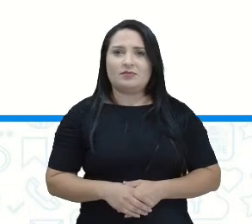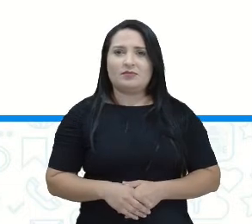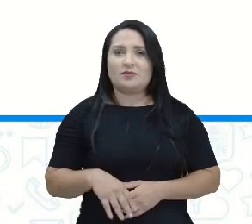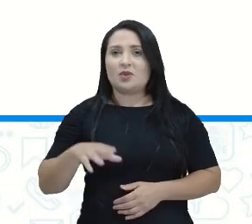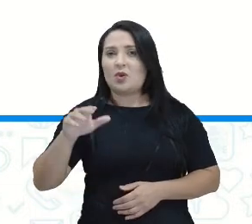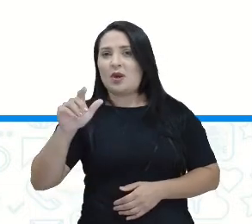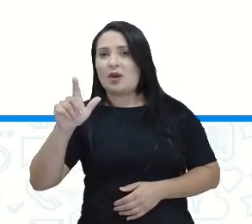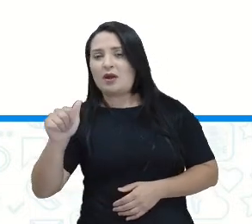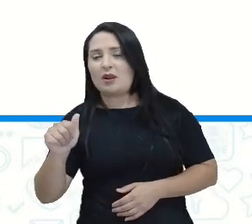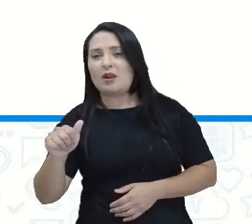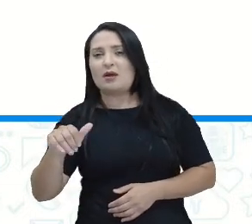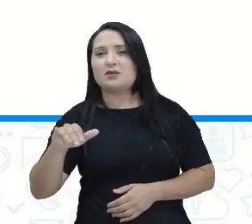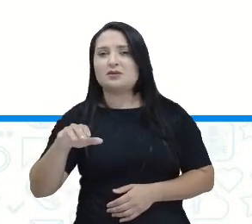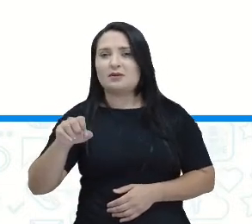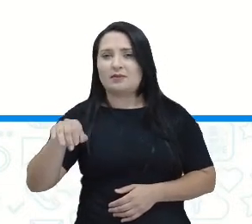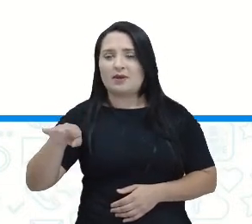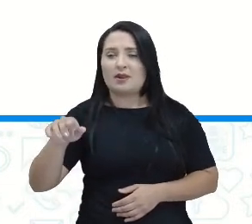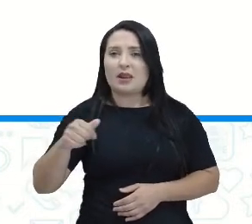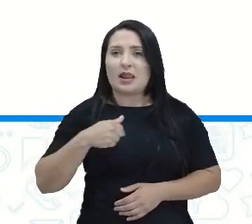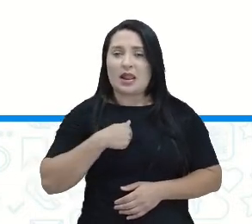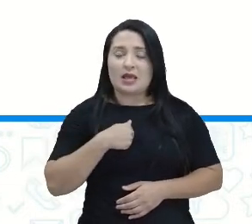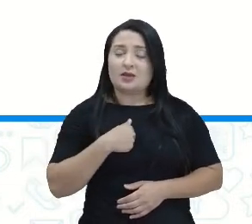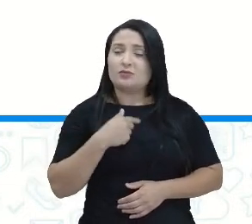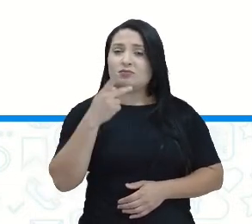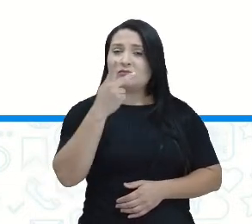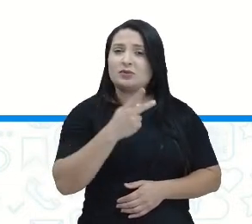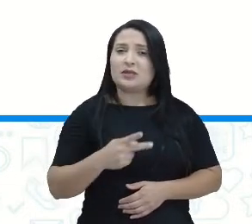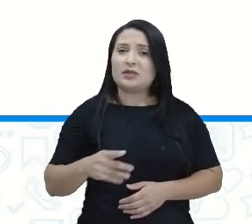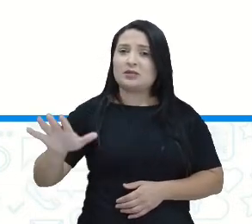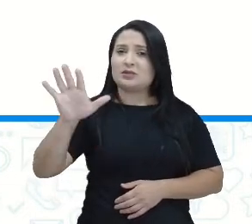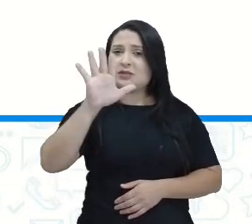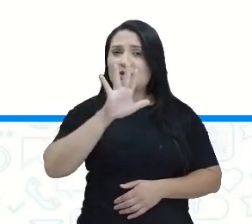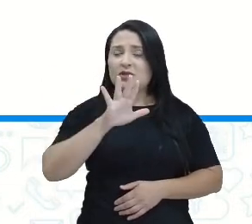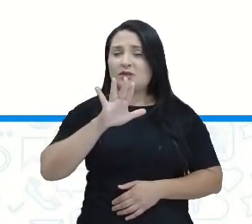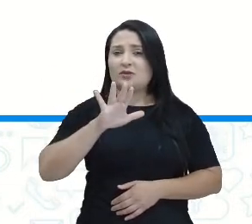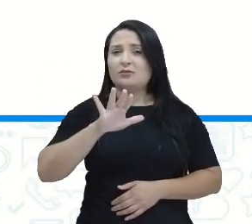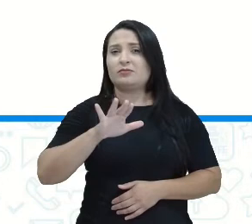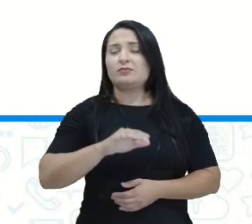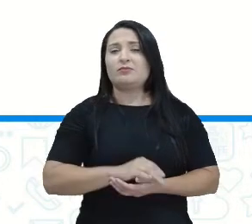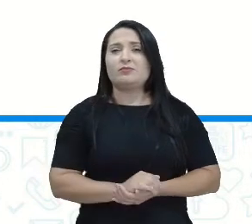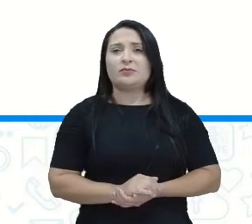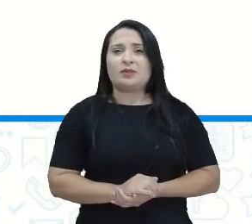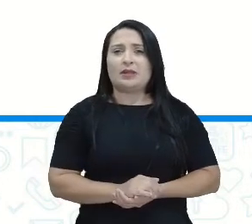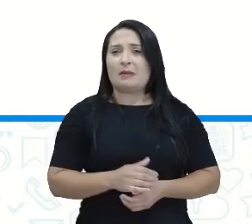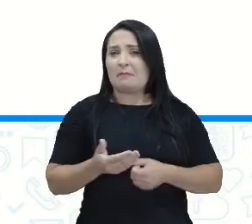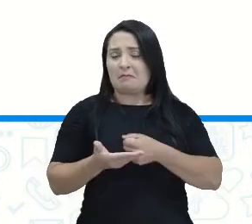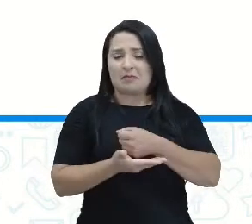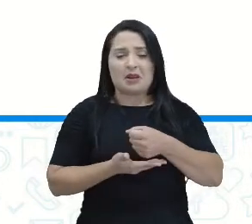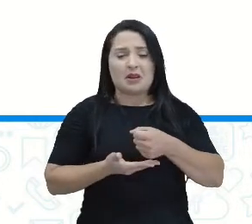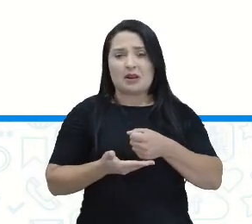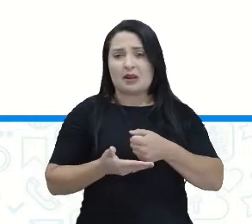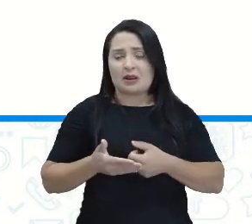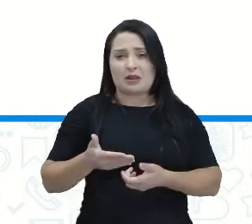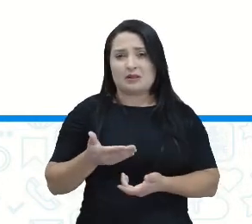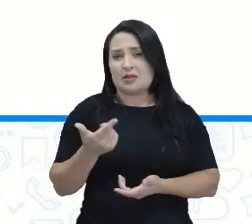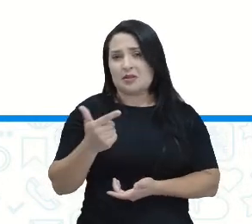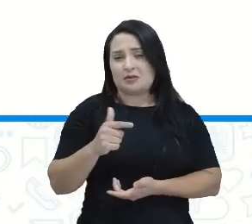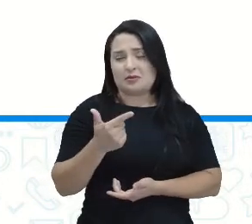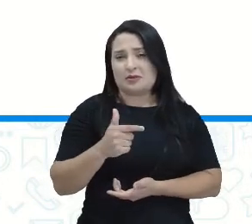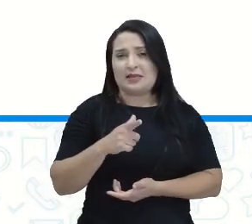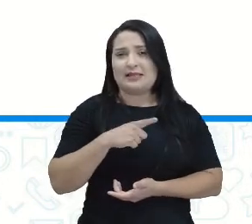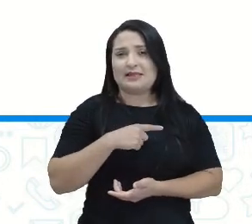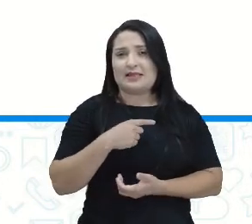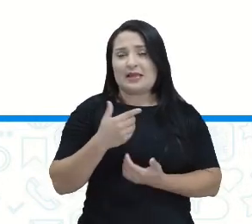ala. Sou uma figura geométrica não plana, tenho 6 faces,